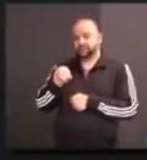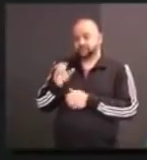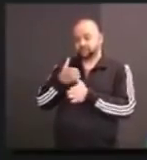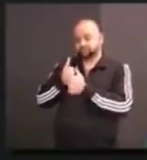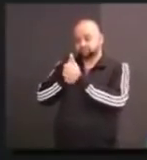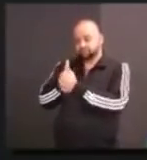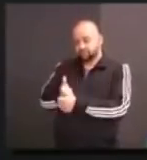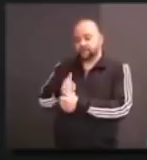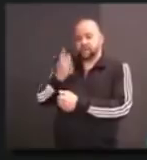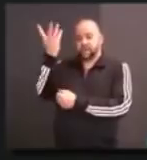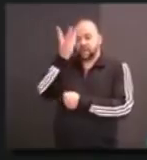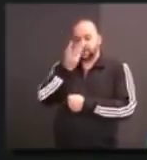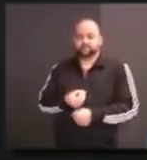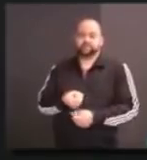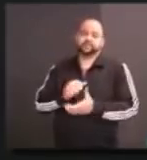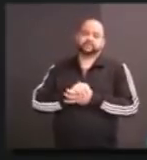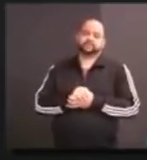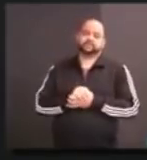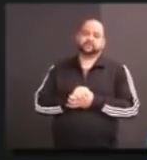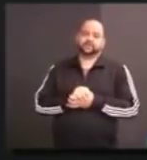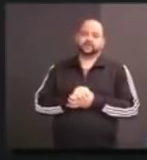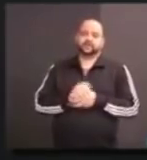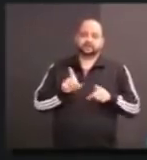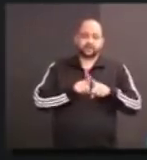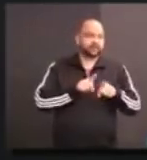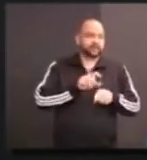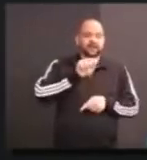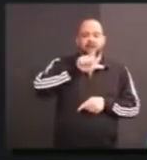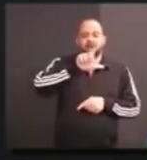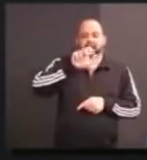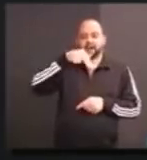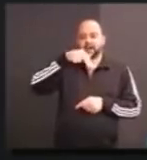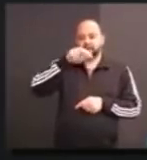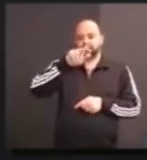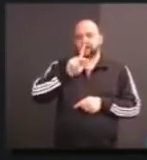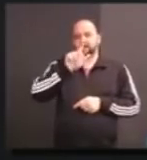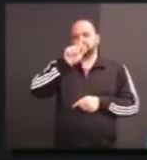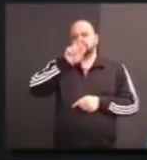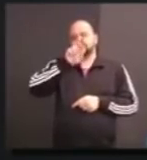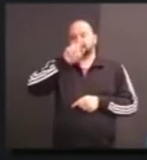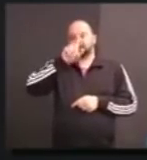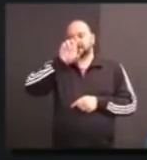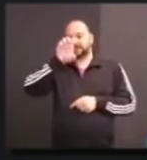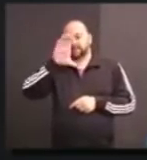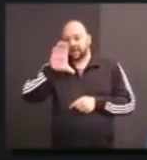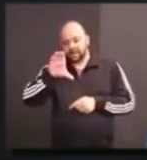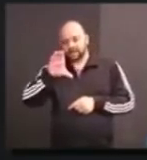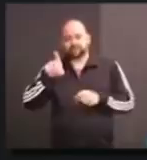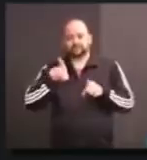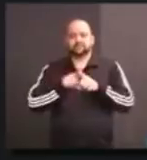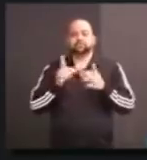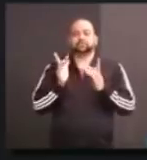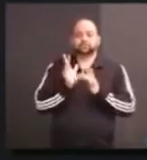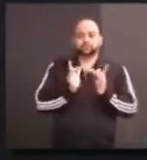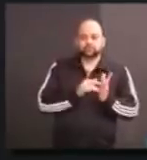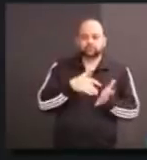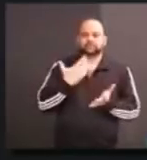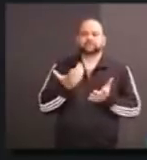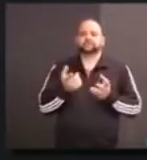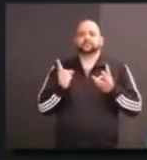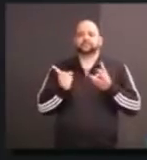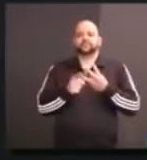espírita, fala-se em Allan Kardec, fala-se em Jesus Cristo, fala-se